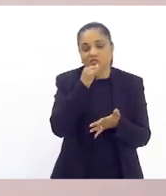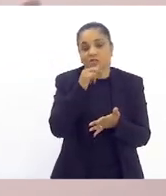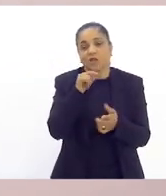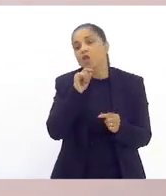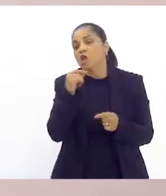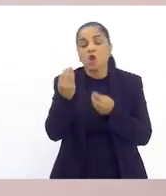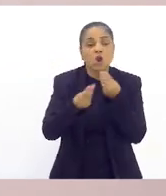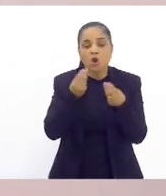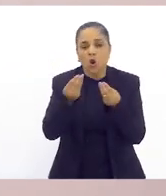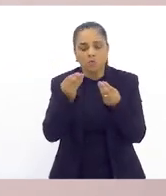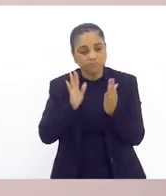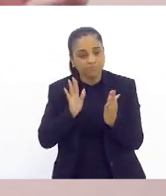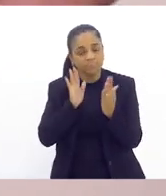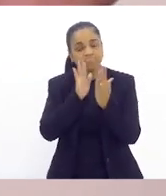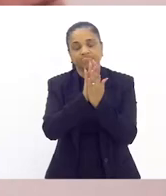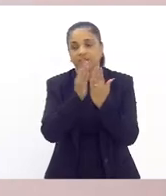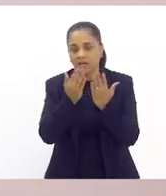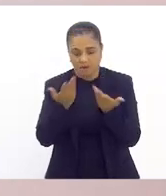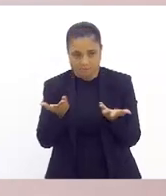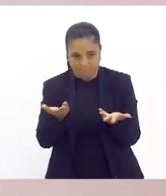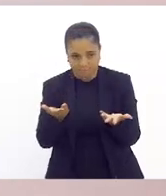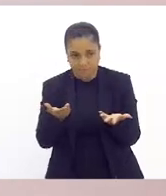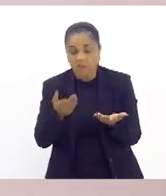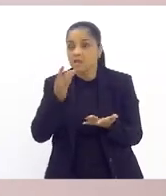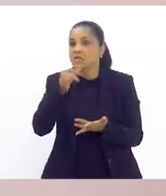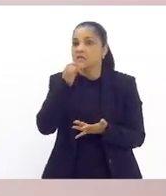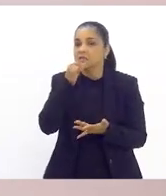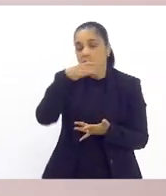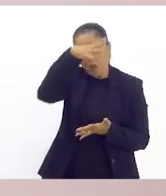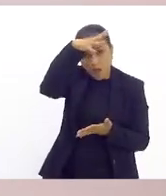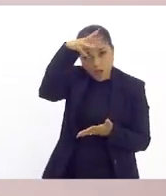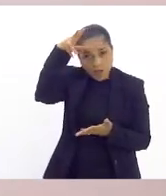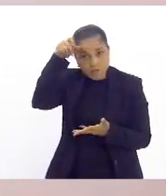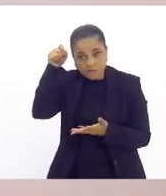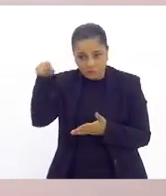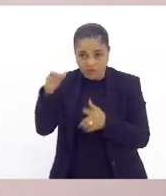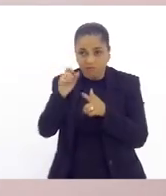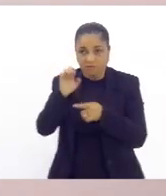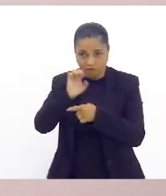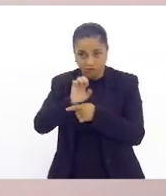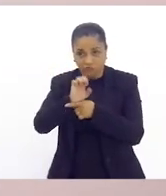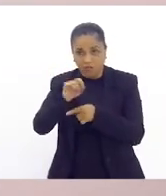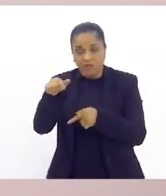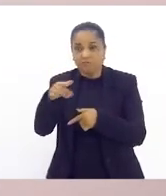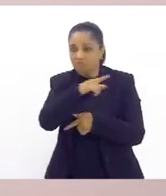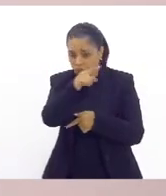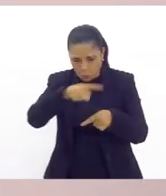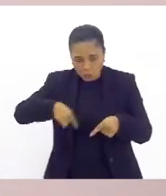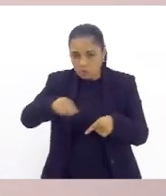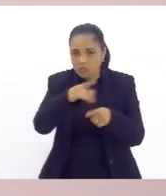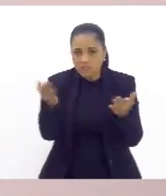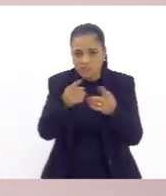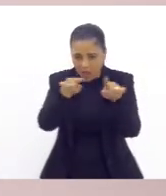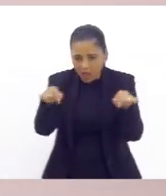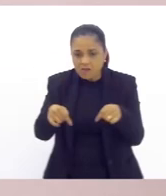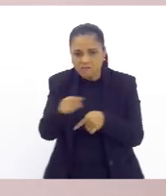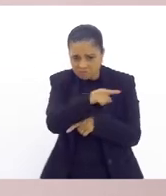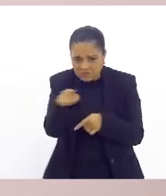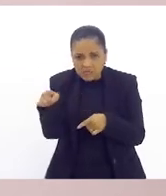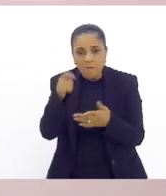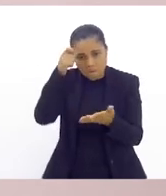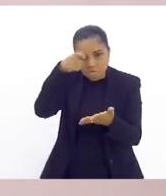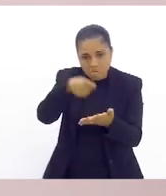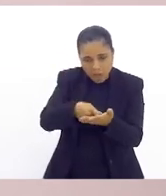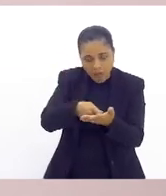perto de frente assim como no Amazonas todos nós aqui ó dessa sala todo mundo aqui a gente paga dentro